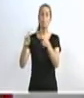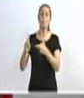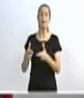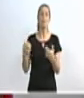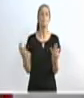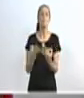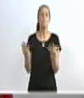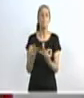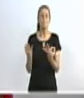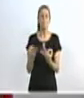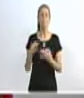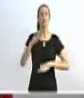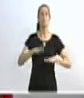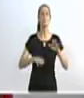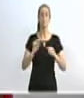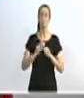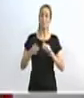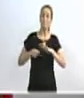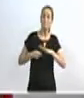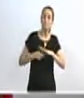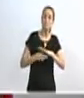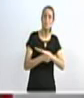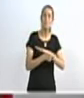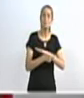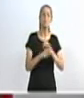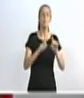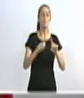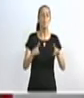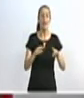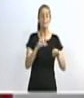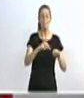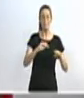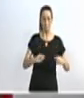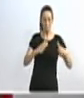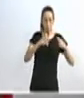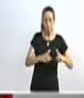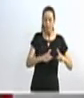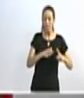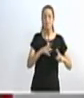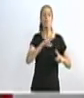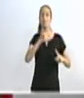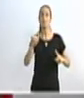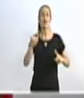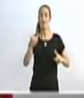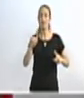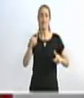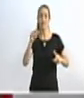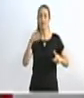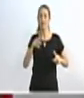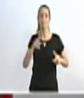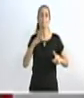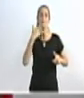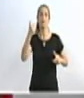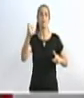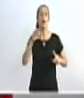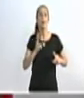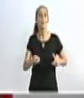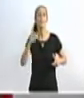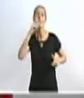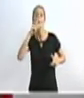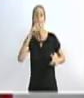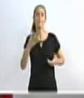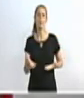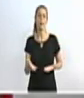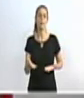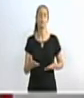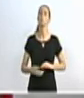que não vai atender a quantidade de população que poderia se fosse num ponto mais adequado. Então, quero parabenizar a prefeitura. Olha, eu